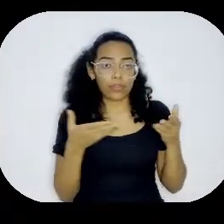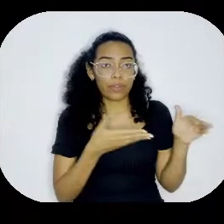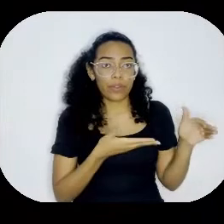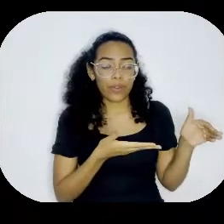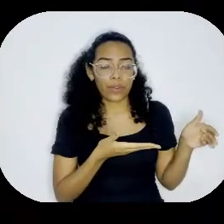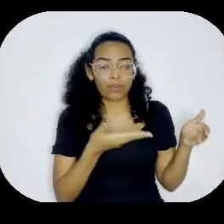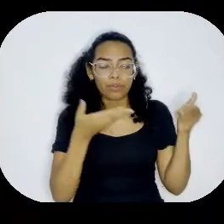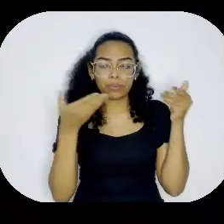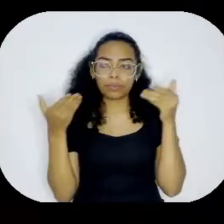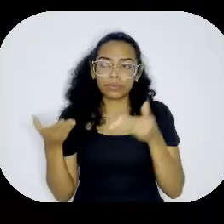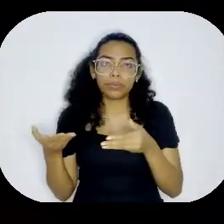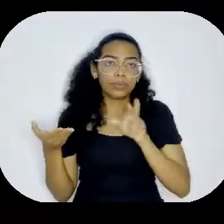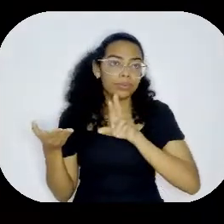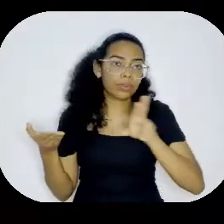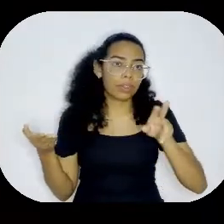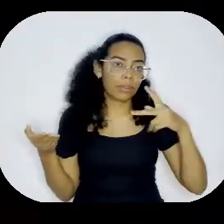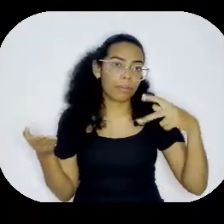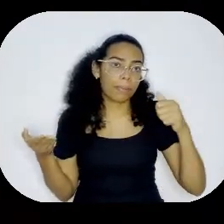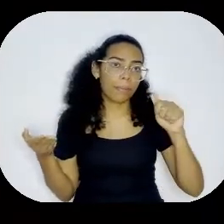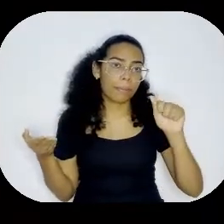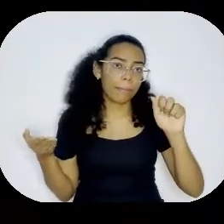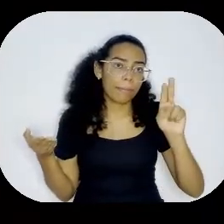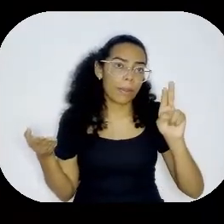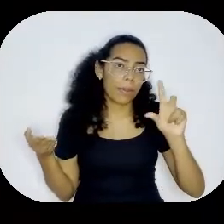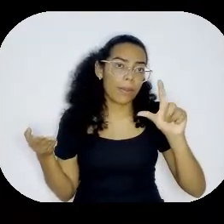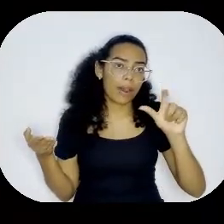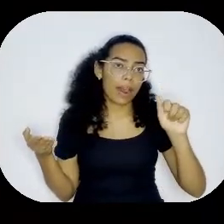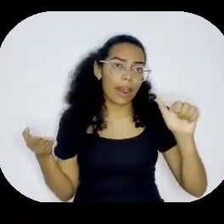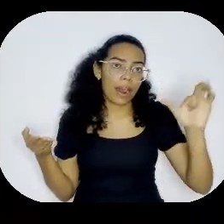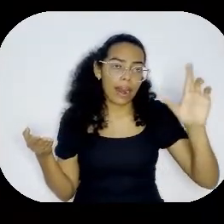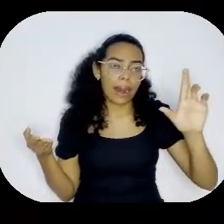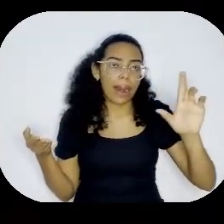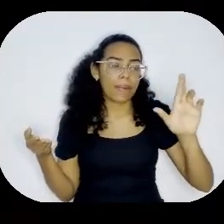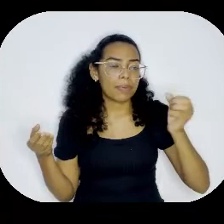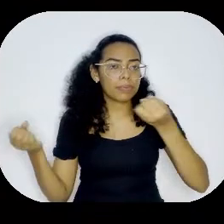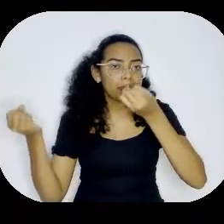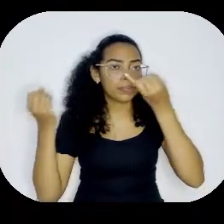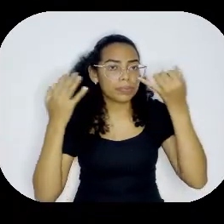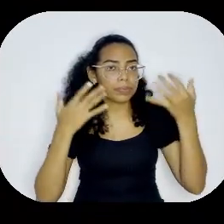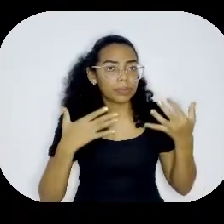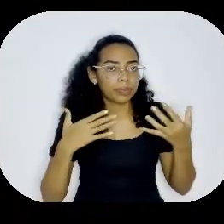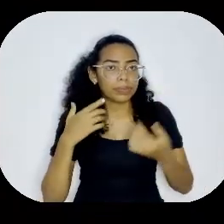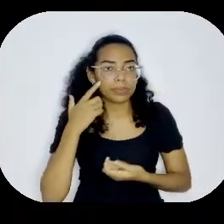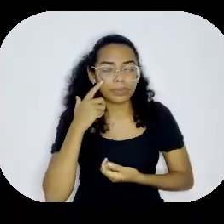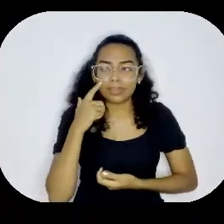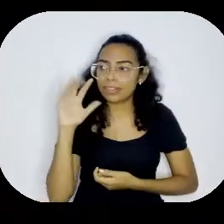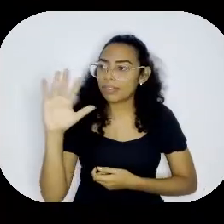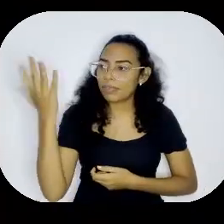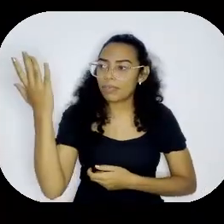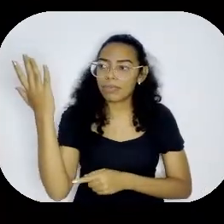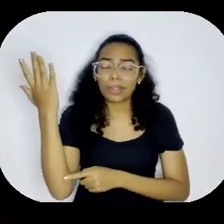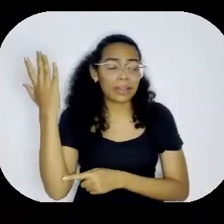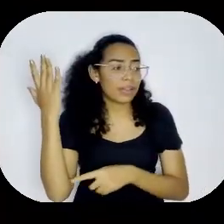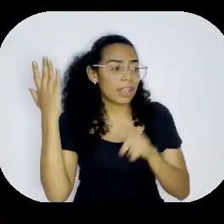lá, e tal, então eu quero chamar aqui, é interessante porque o nome dele é Palmar. Aí sabe como é que ele explica